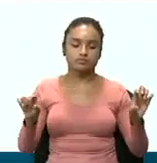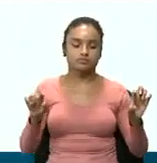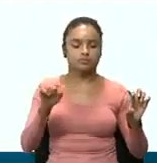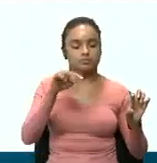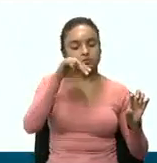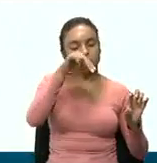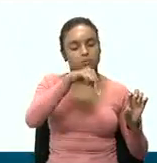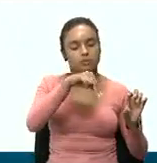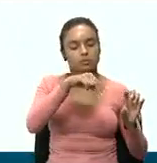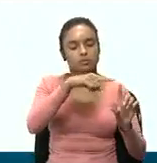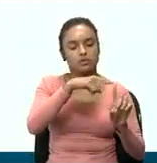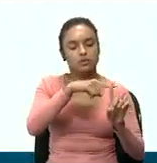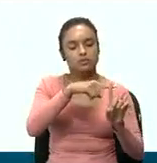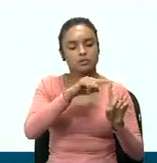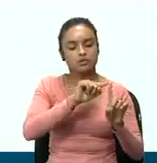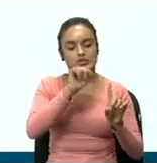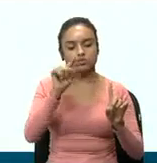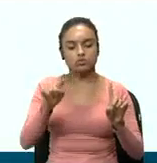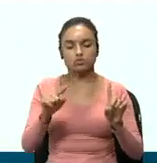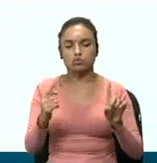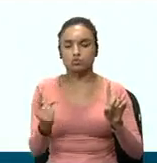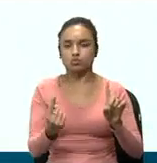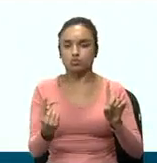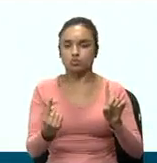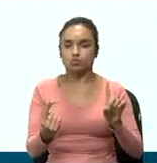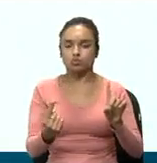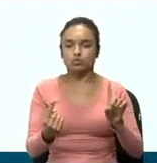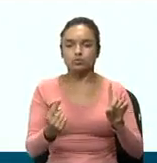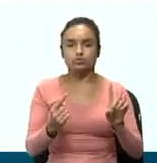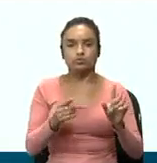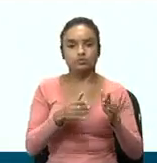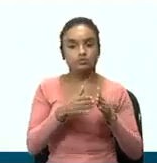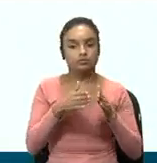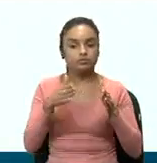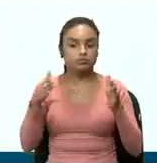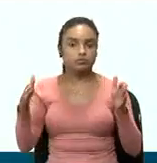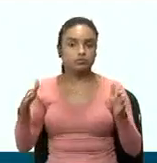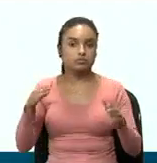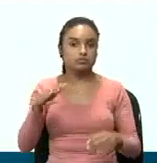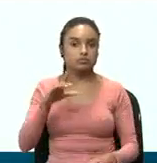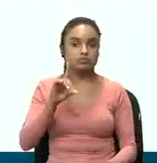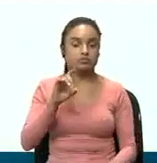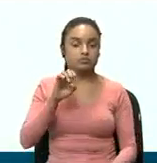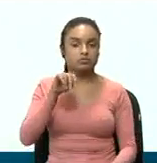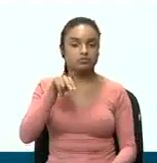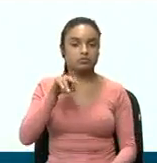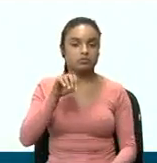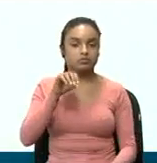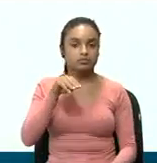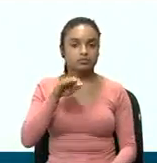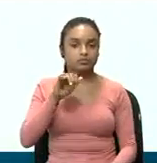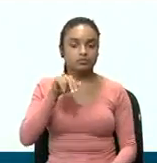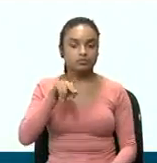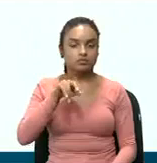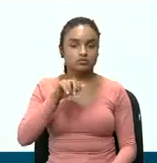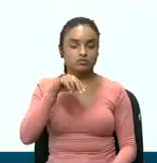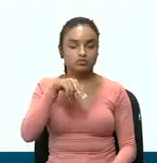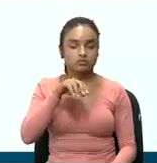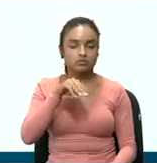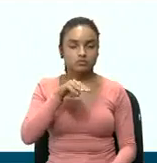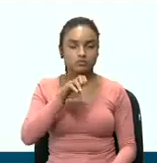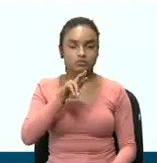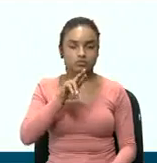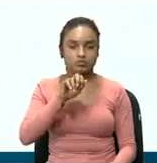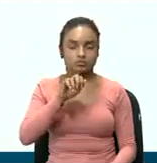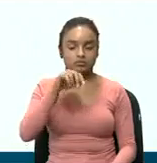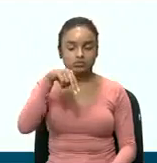imagem de n mais 1. Como manteve os denominadores e aumentou, eu tenho então que 1 sobre raiz de n